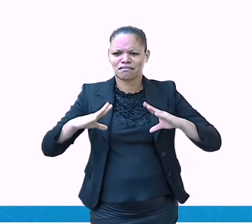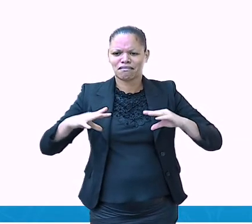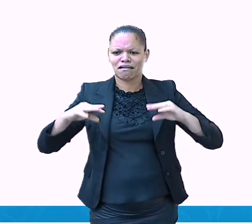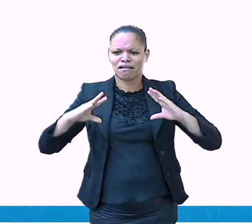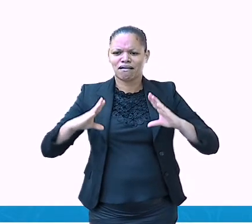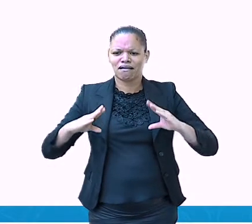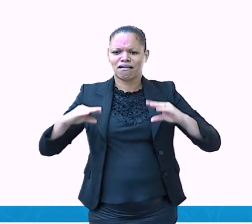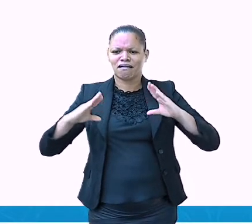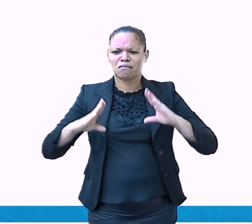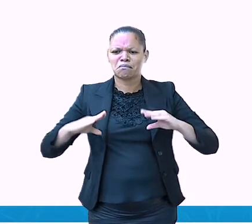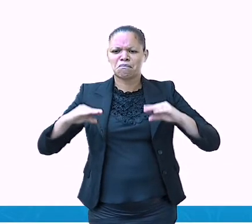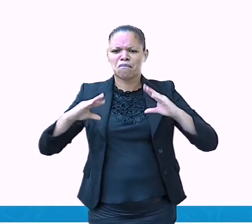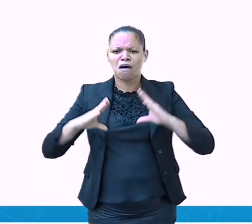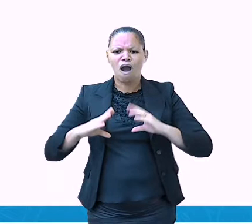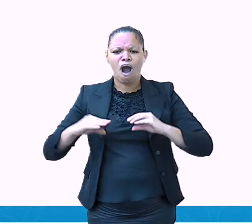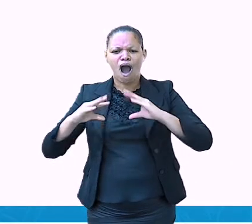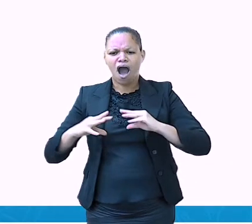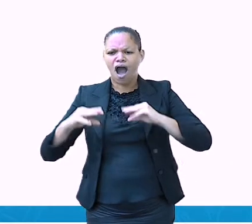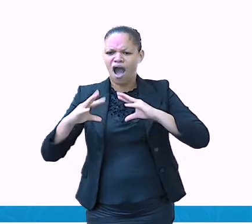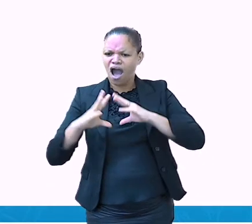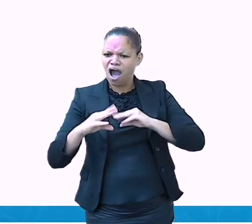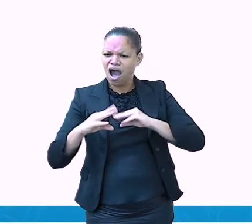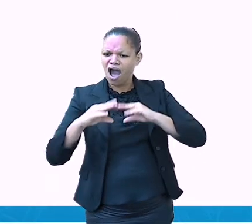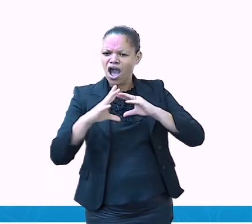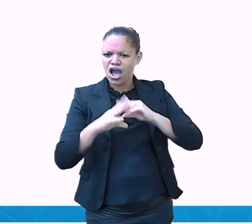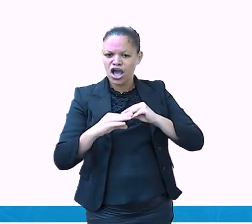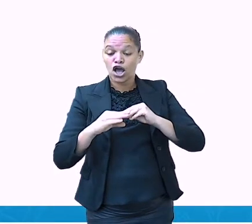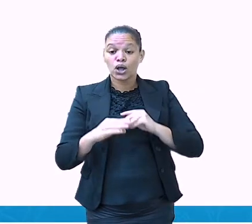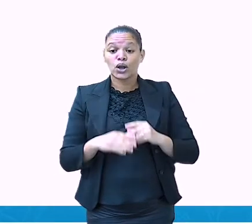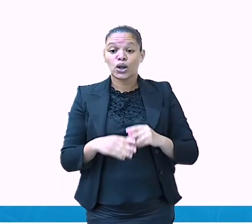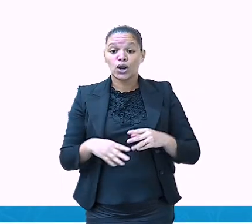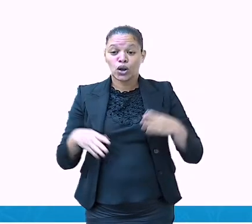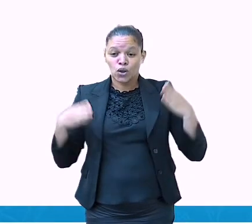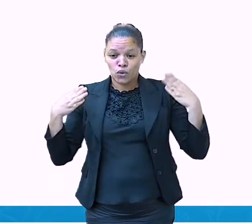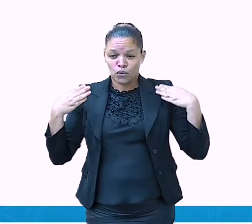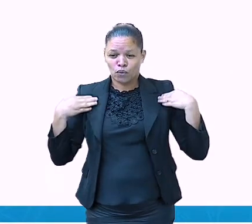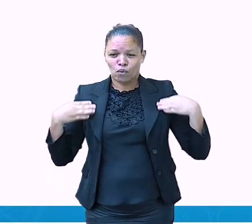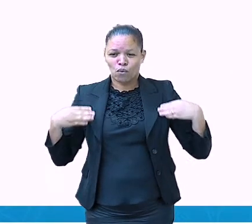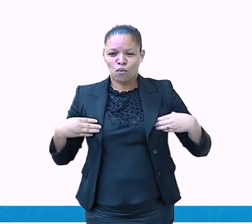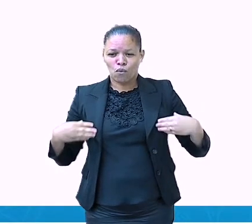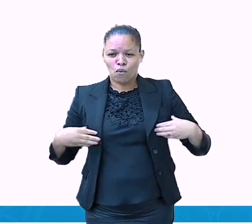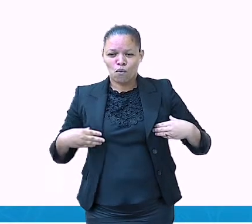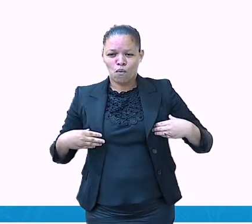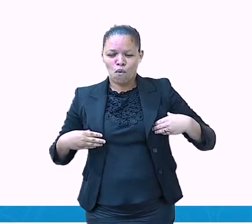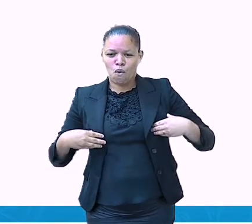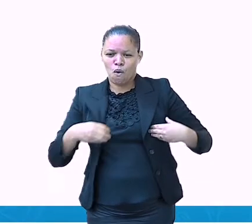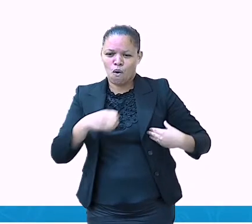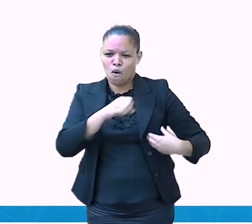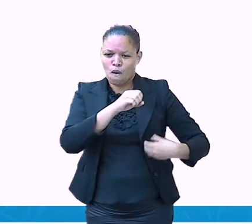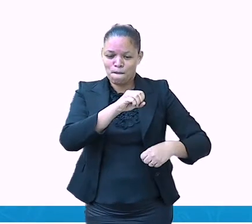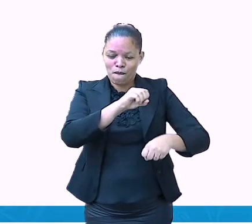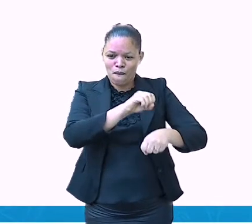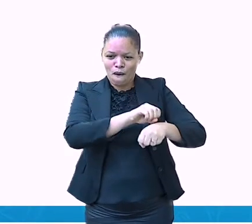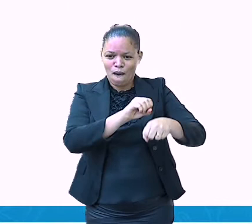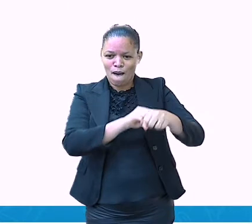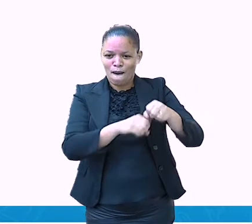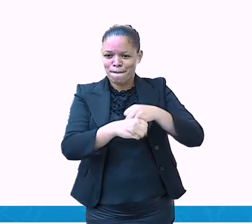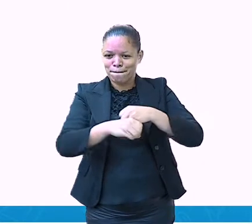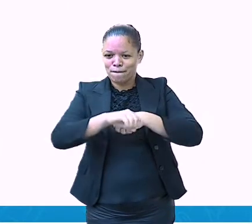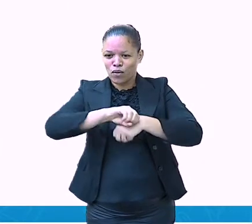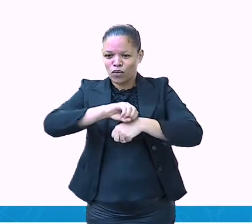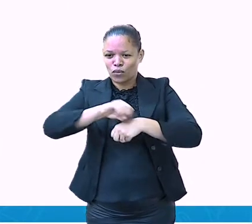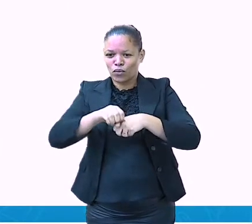que facilitou ali e que fez as pessoas entenderem que era para tomar banho,